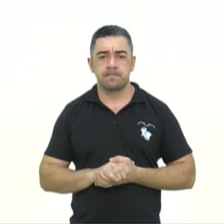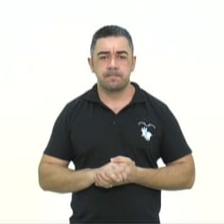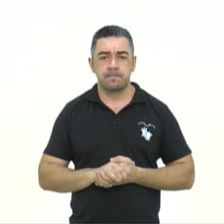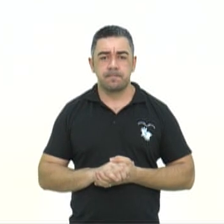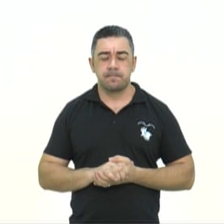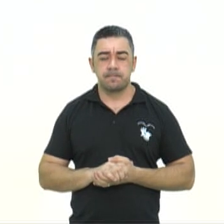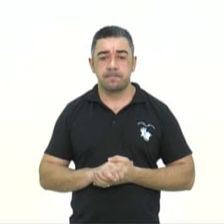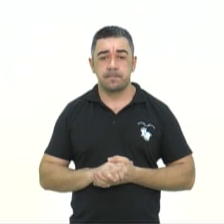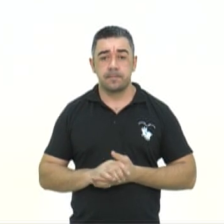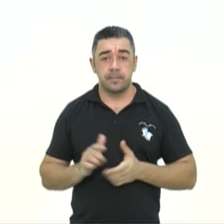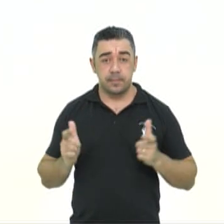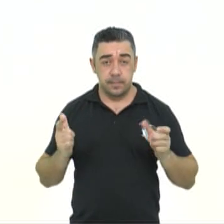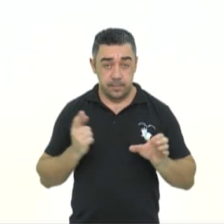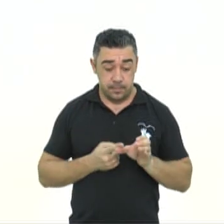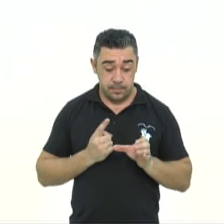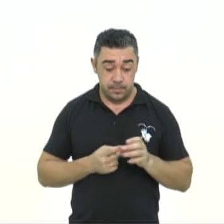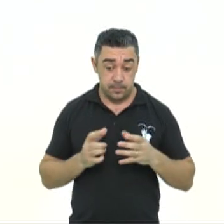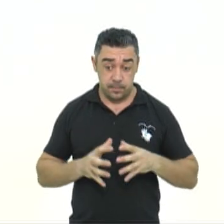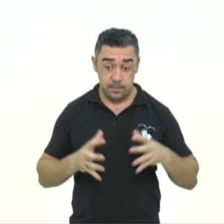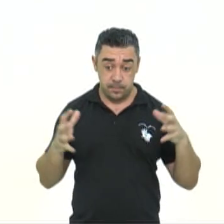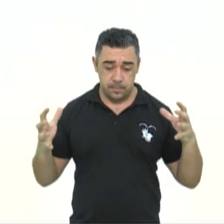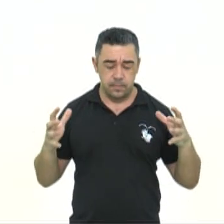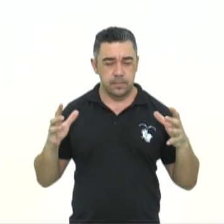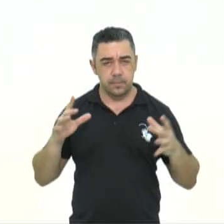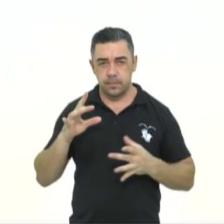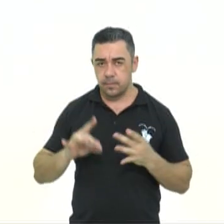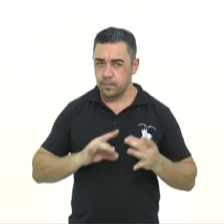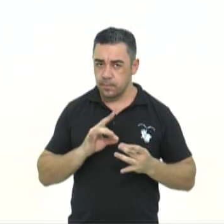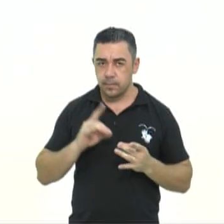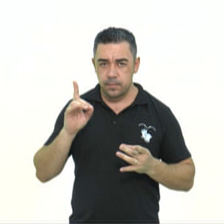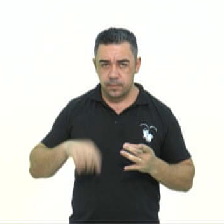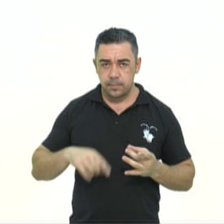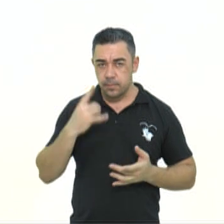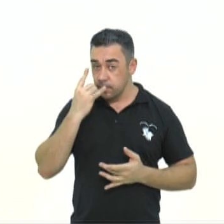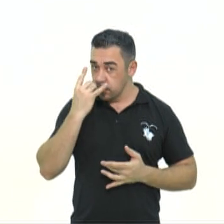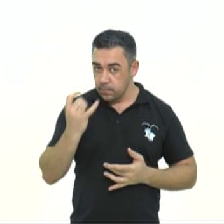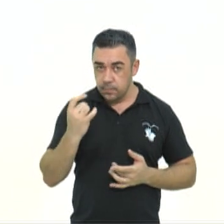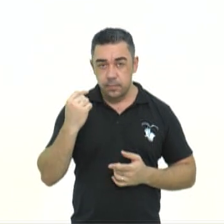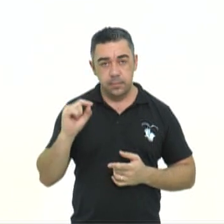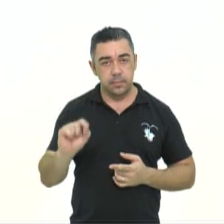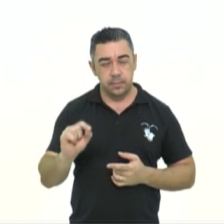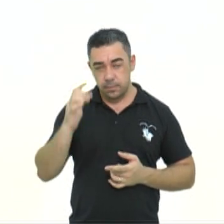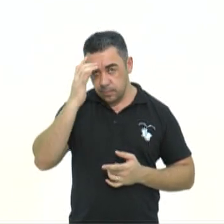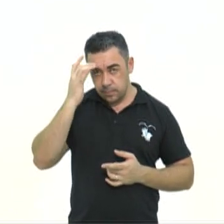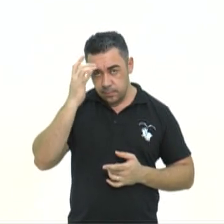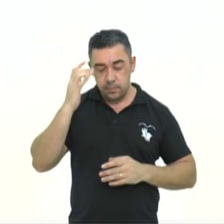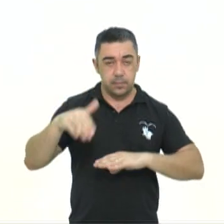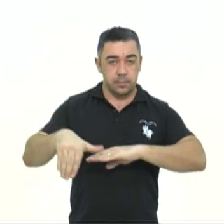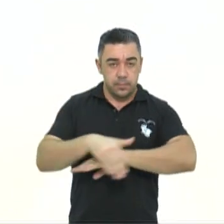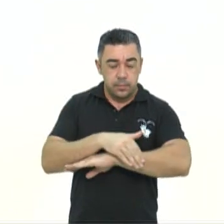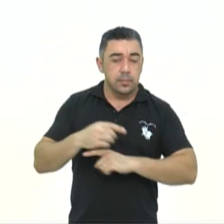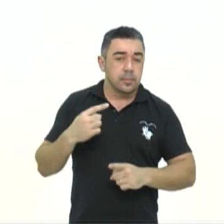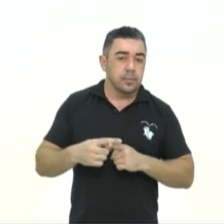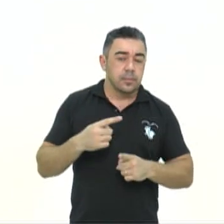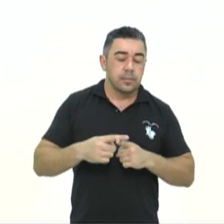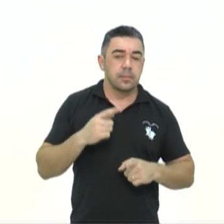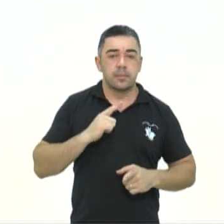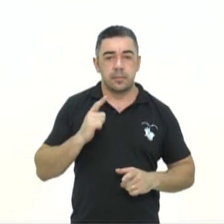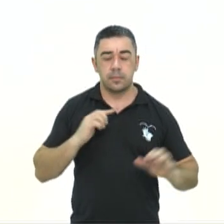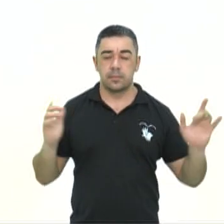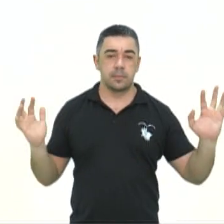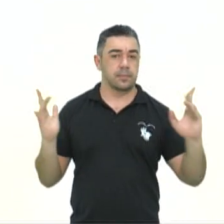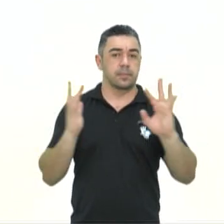Os grandes centros urbanos são especialmente atraentes para os artistas de rua, pois há um intenso fluxo